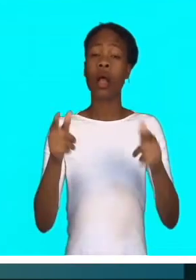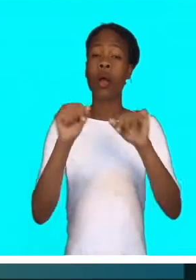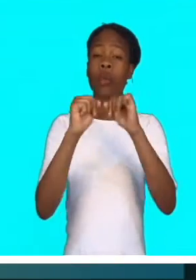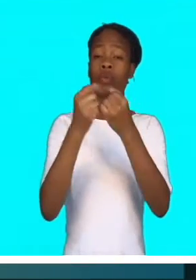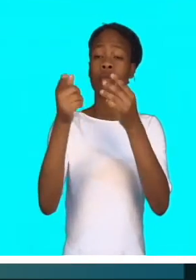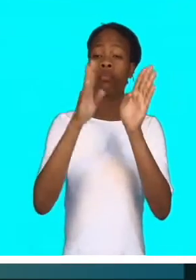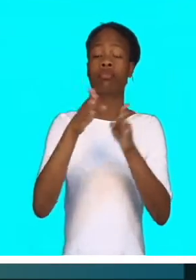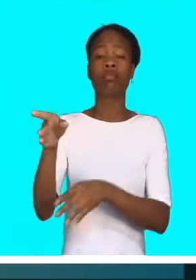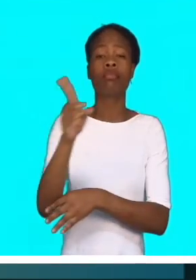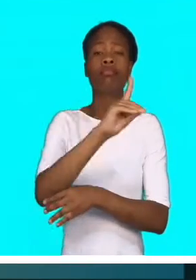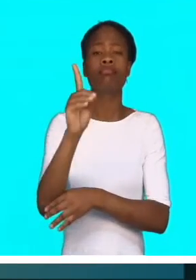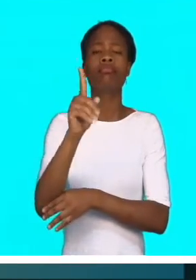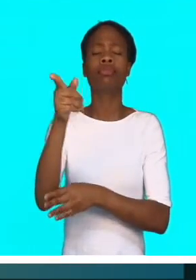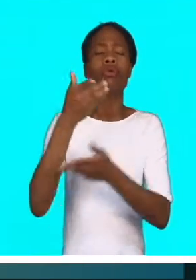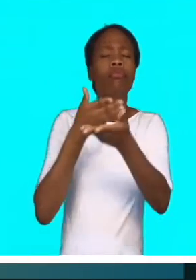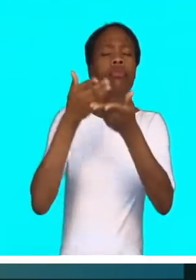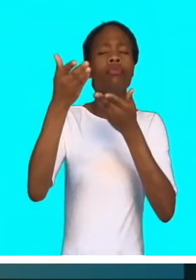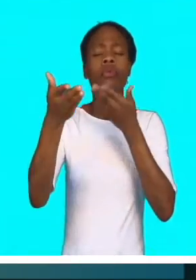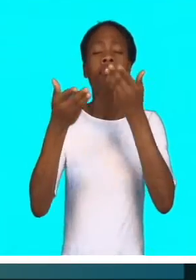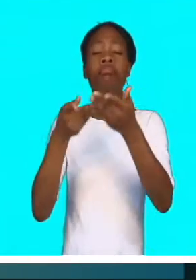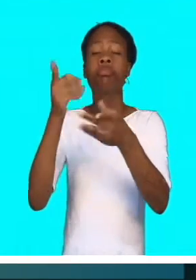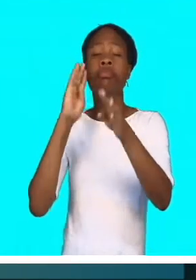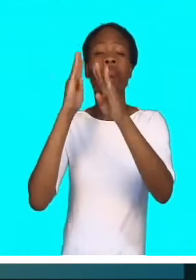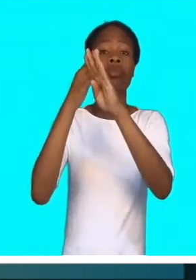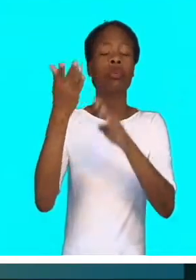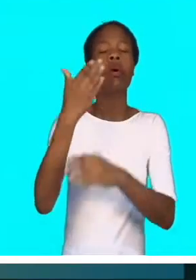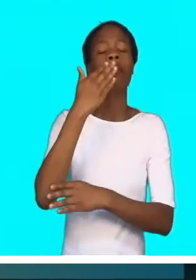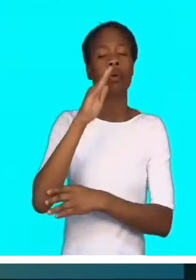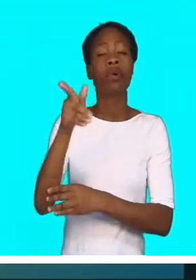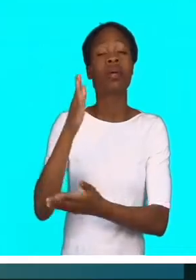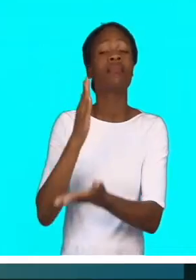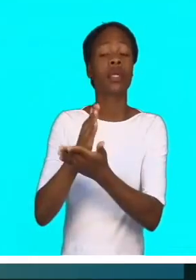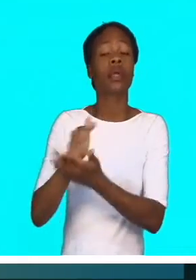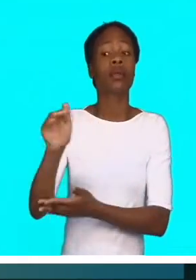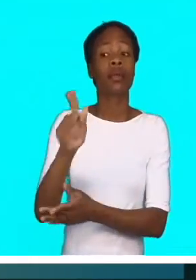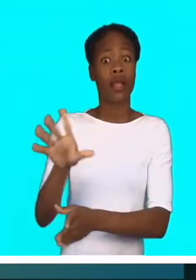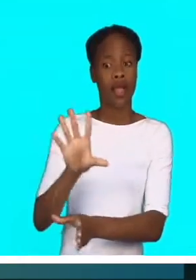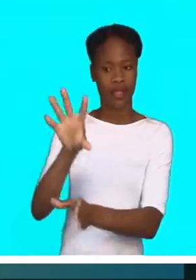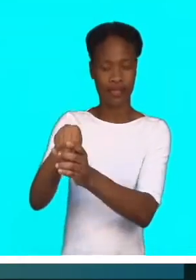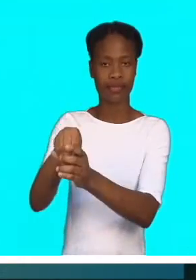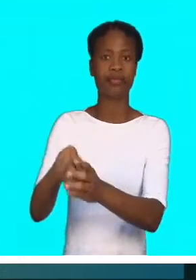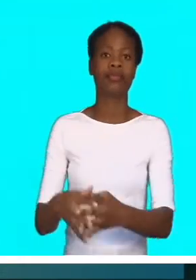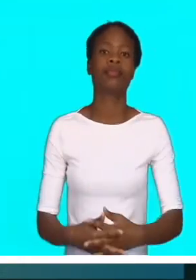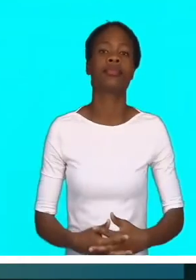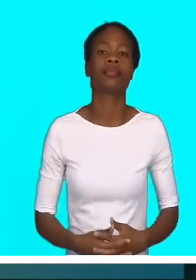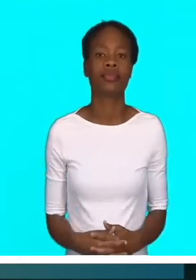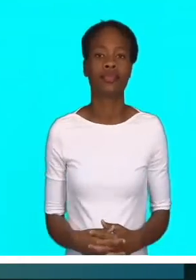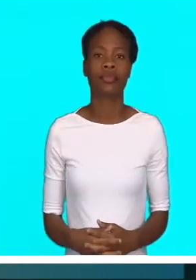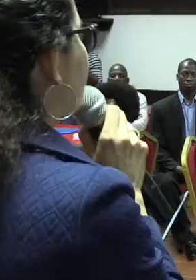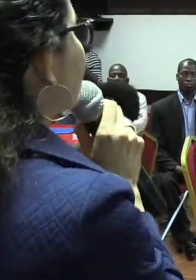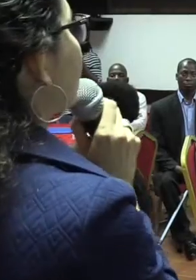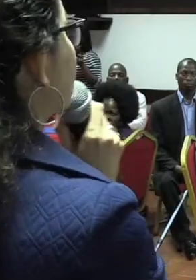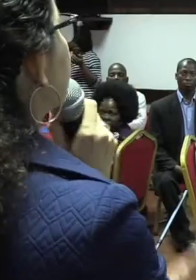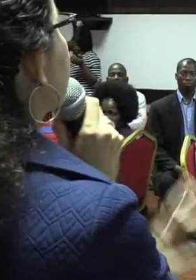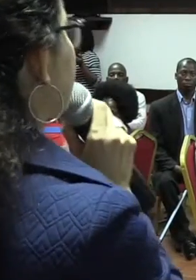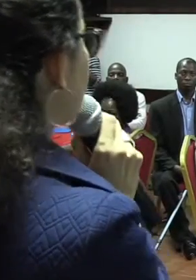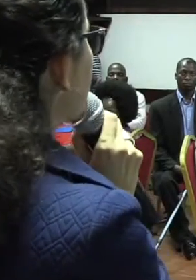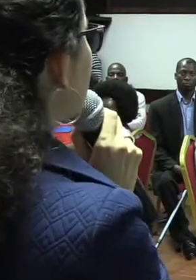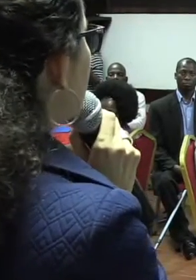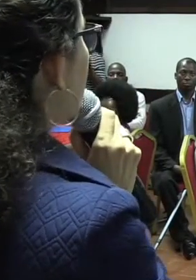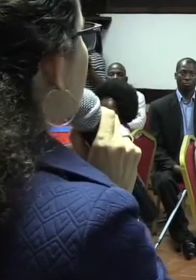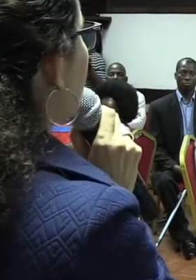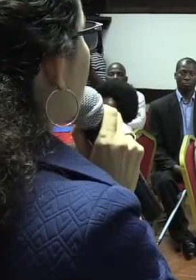Associações de pessoas com deficiência juntaram-se com o objetivo de desenhar melhores estratégias para dialogar